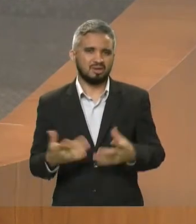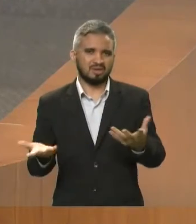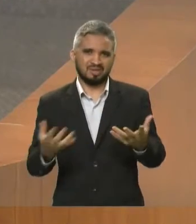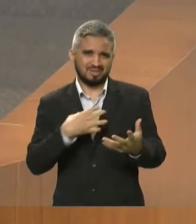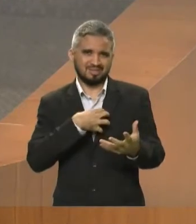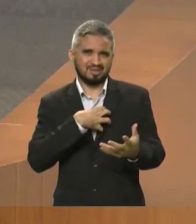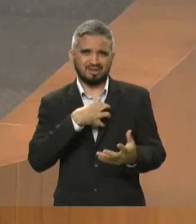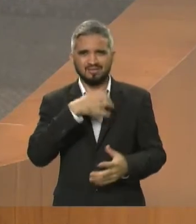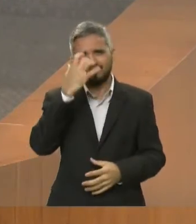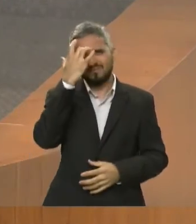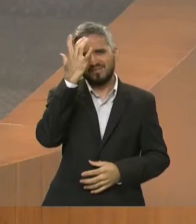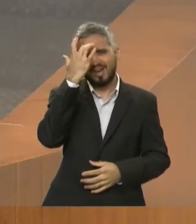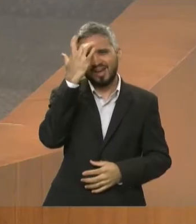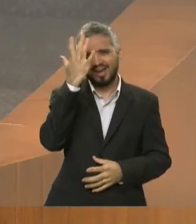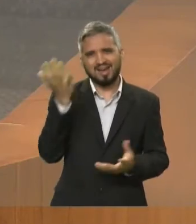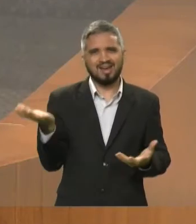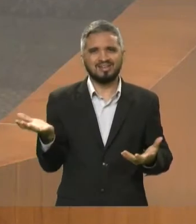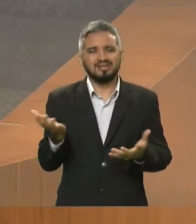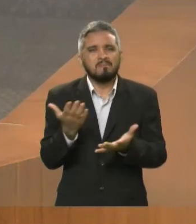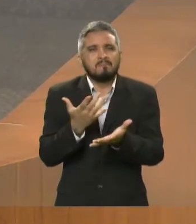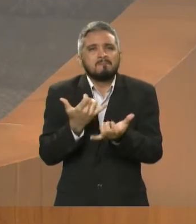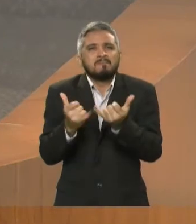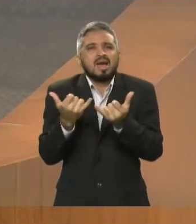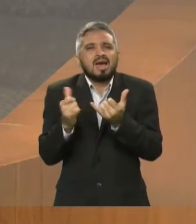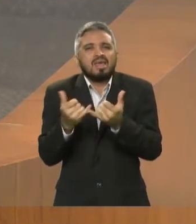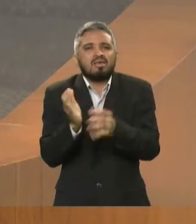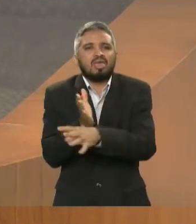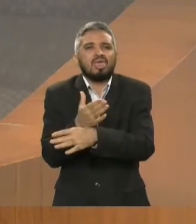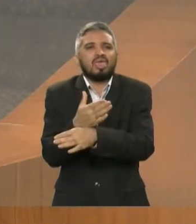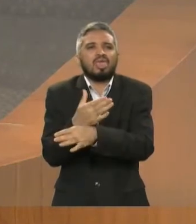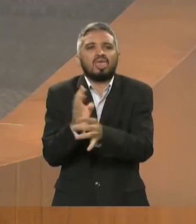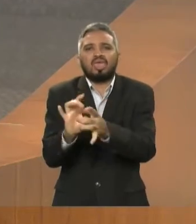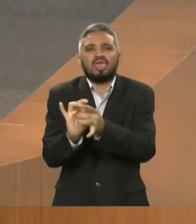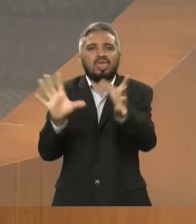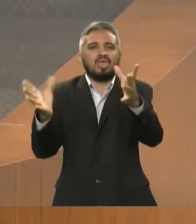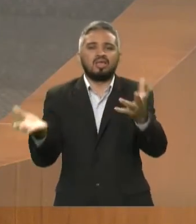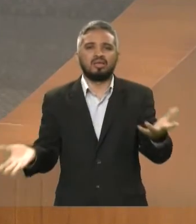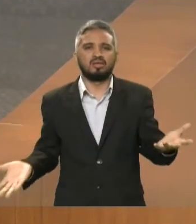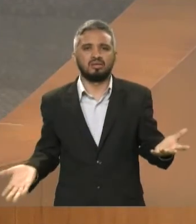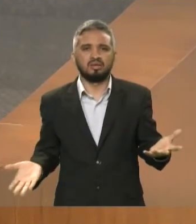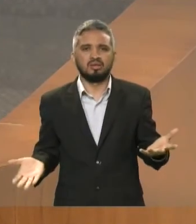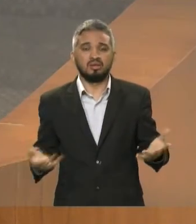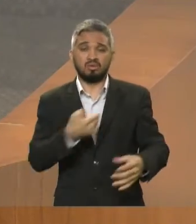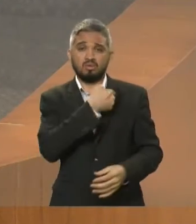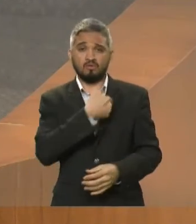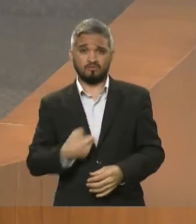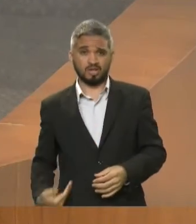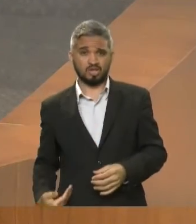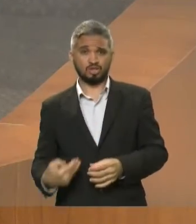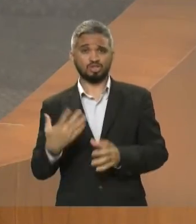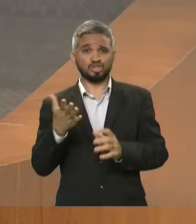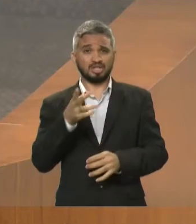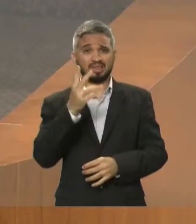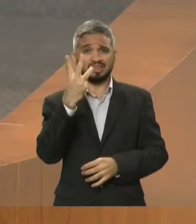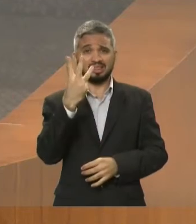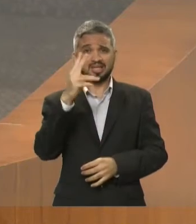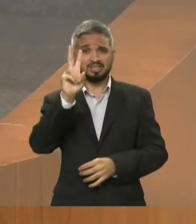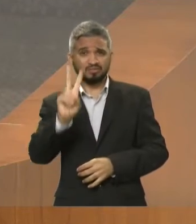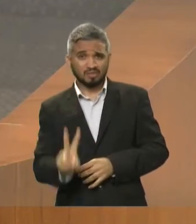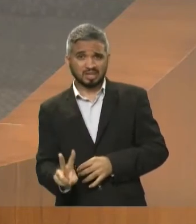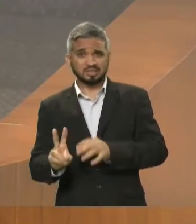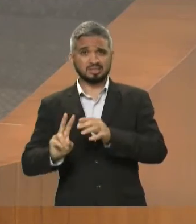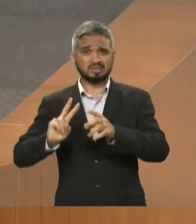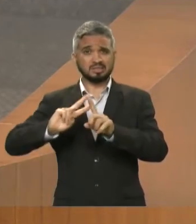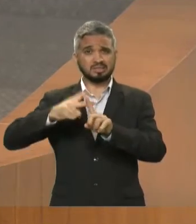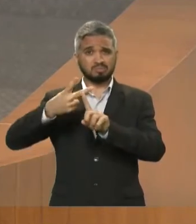jeito. Está esculhambado desse jeito. Está esculhambado. O governador aumentou os impostos 3 vezes. O governador apreendeu 50